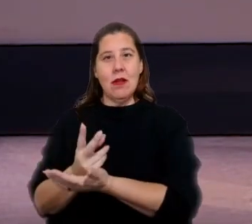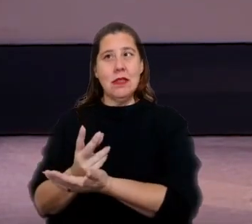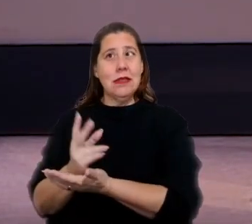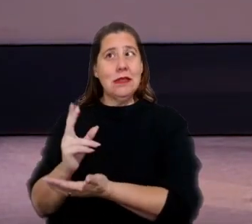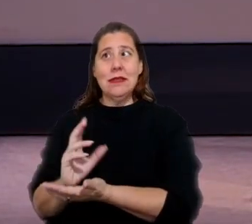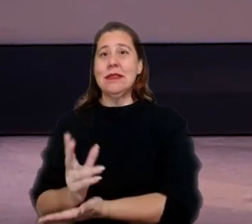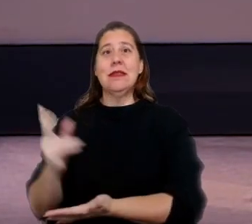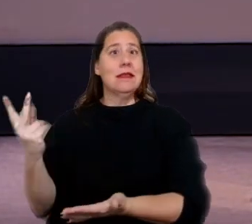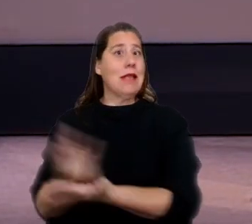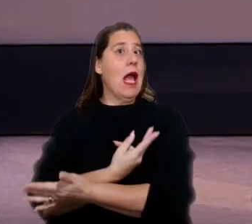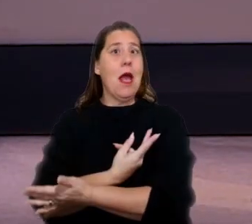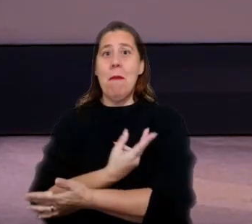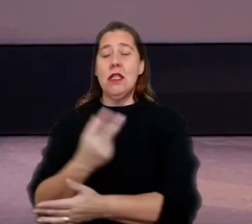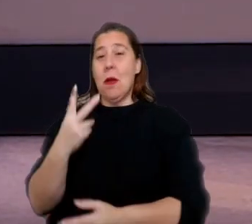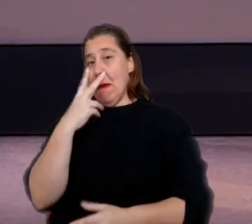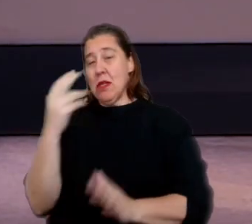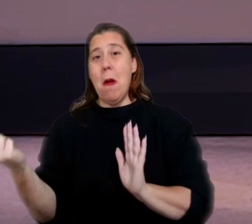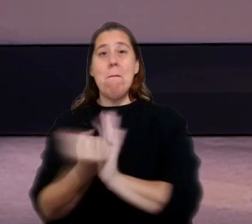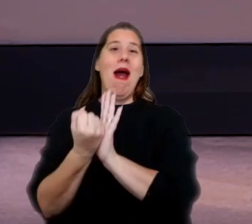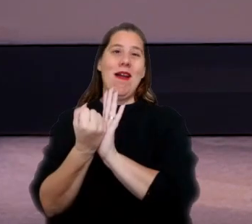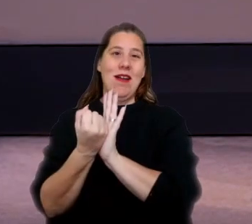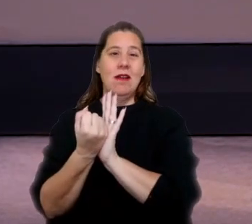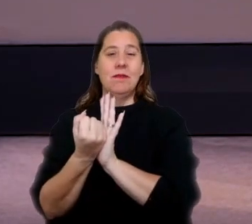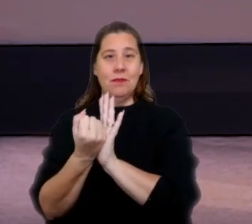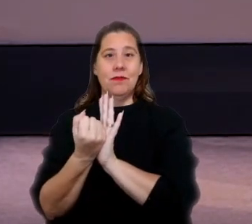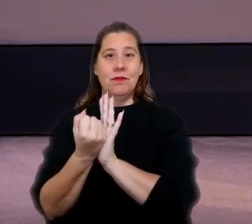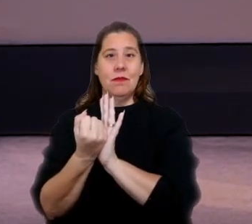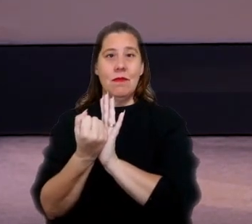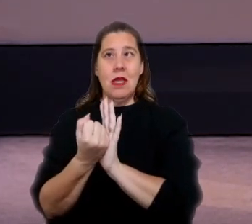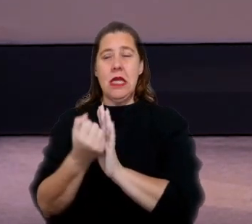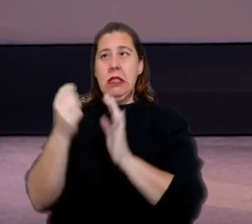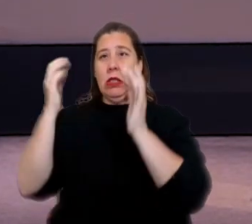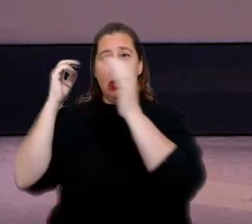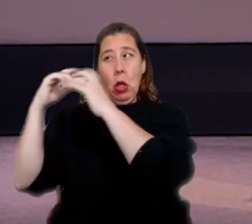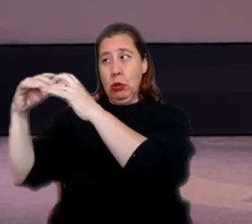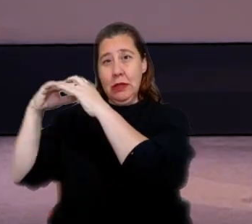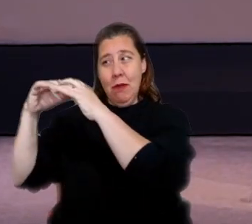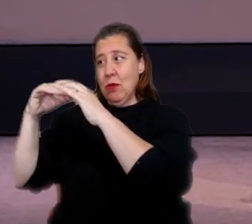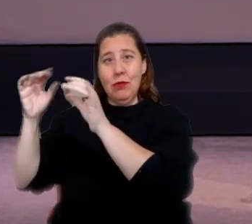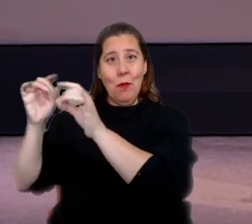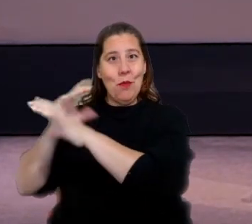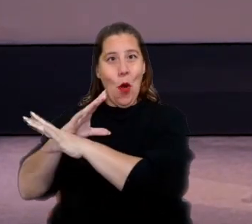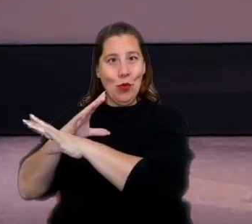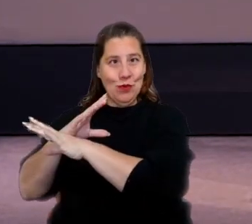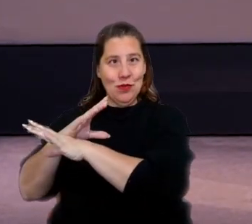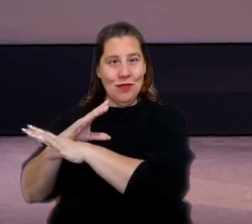acontece repentinamente e como uma marca, que o psiquismo não está preparado para ouvir aquilo. Então,